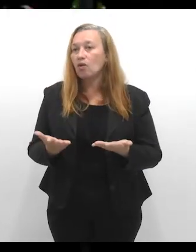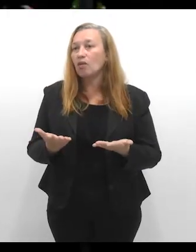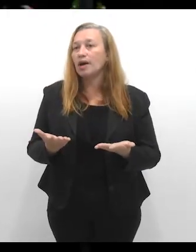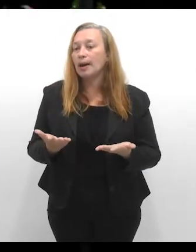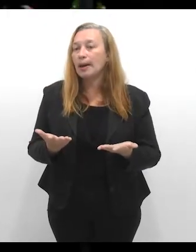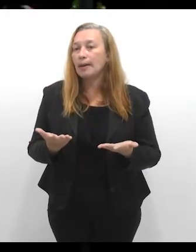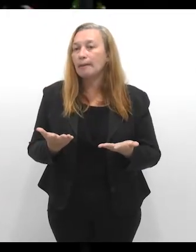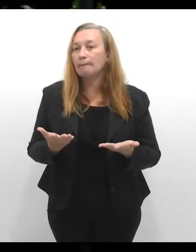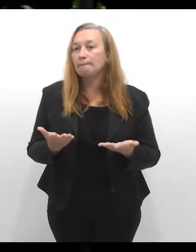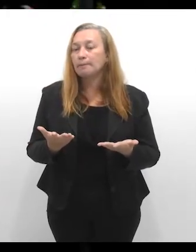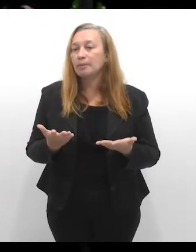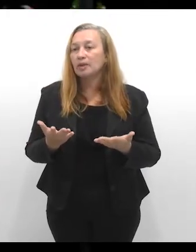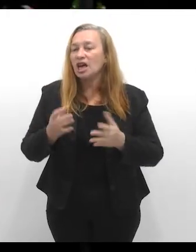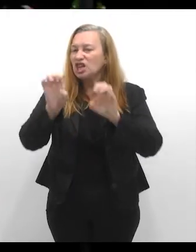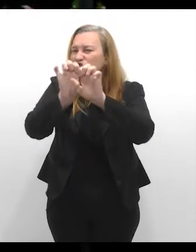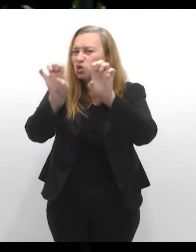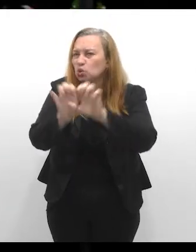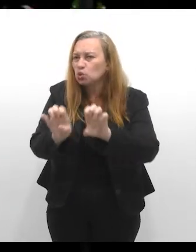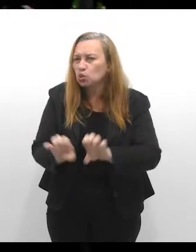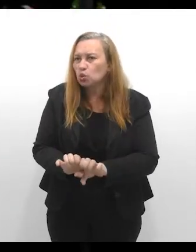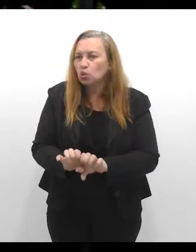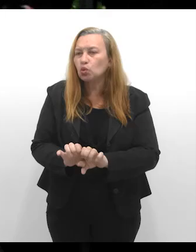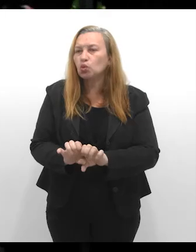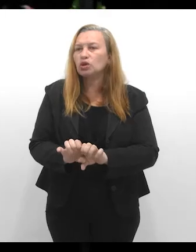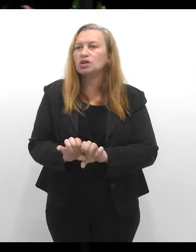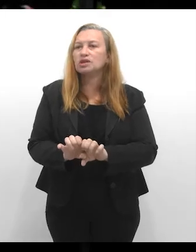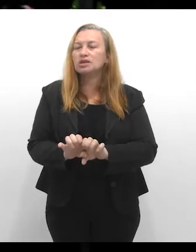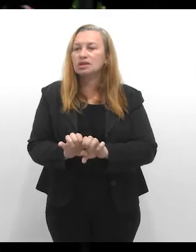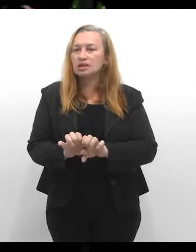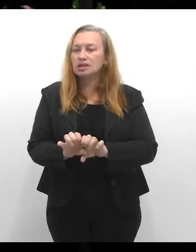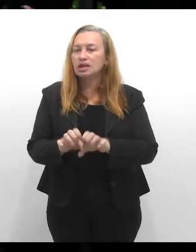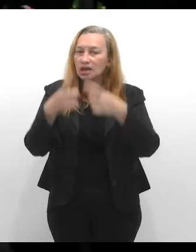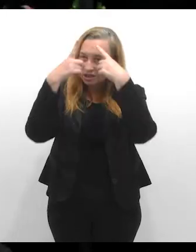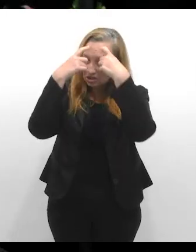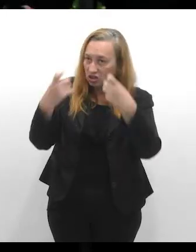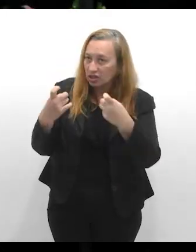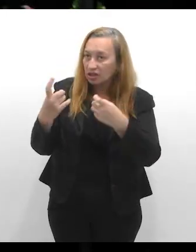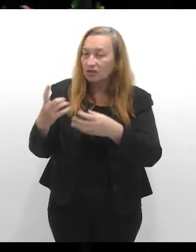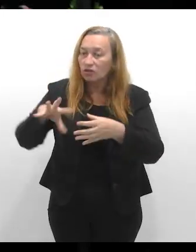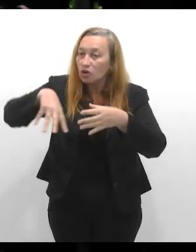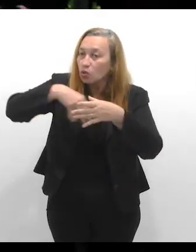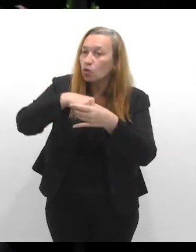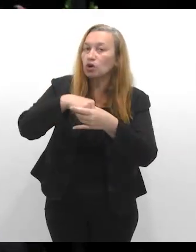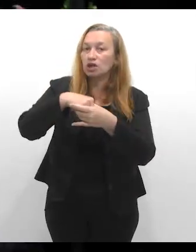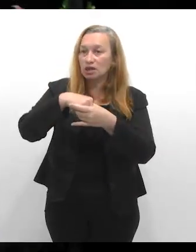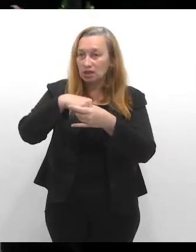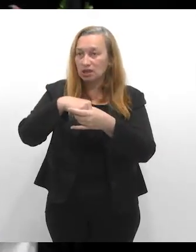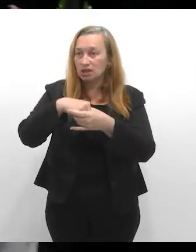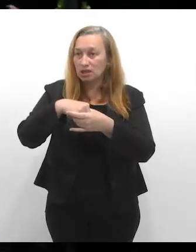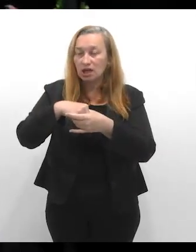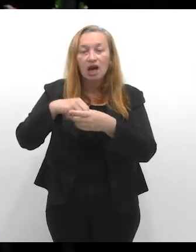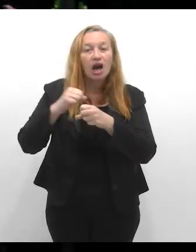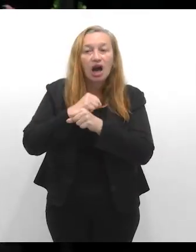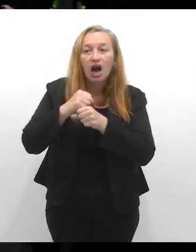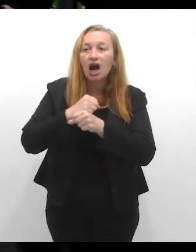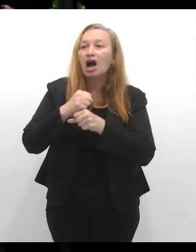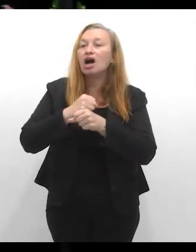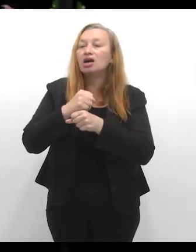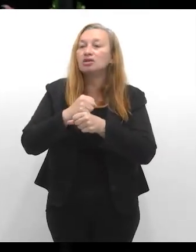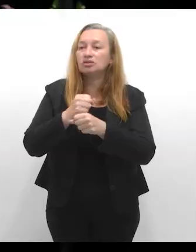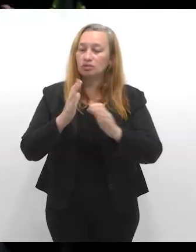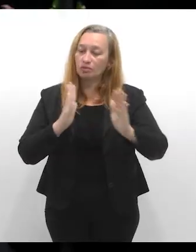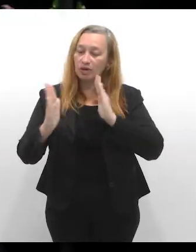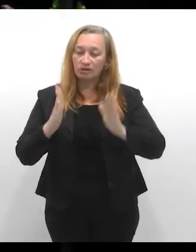Então, resquícios e formas, estruturas e dinâmicas de violência que foram plantadas e